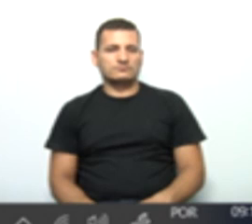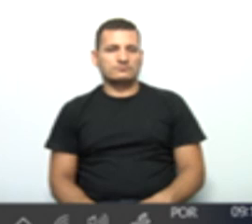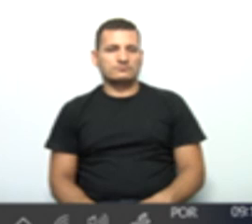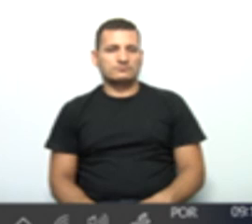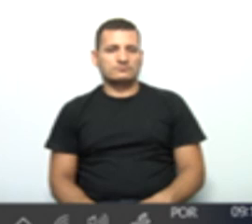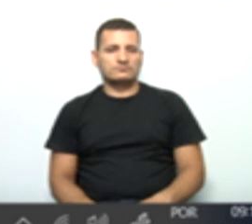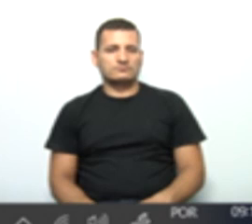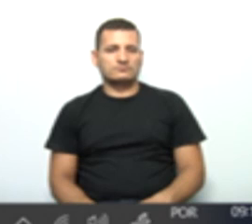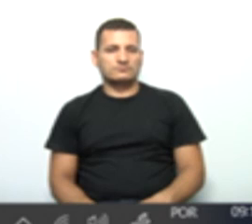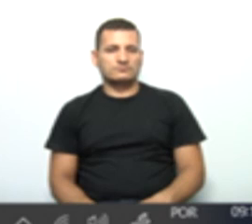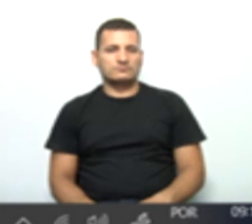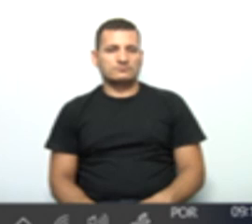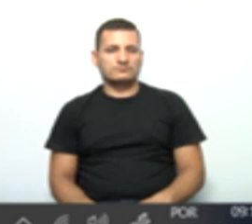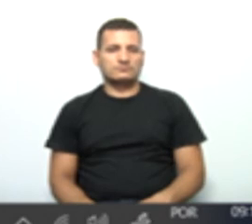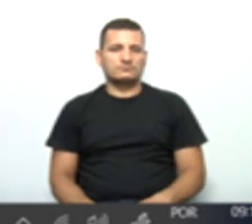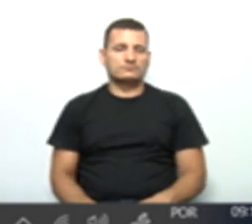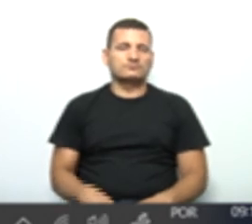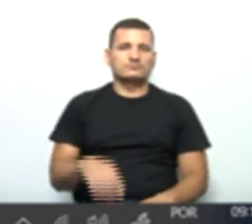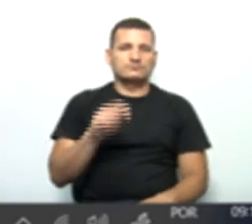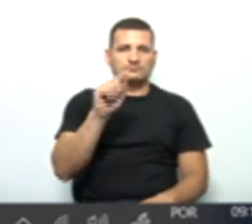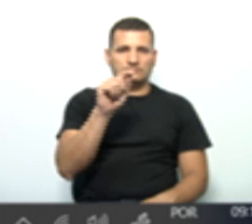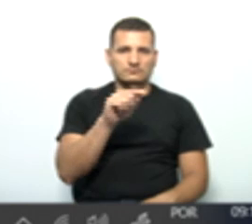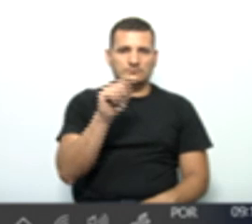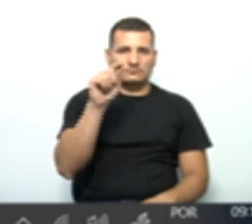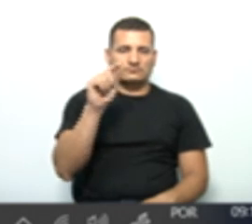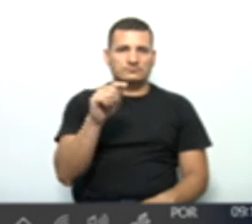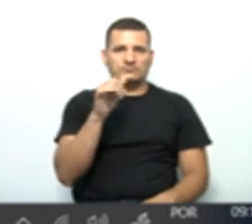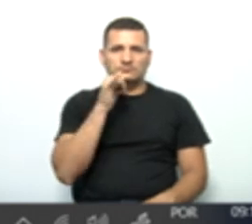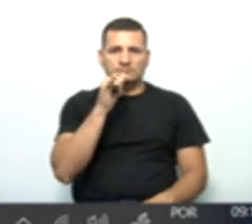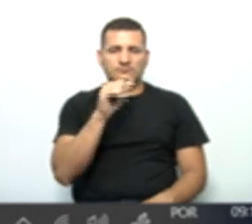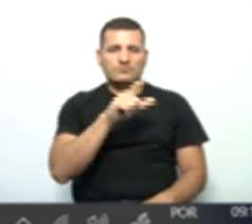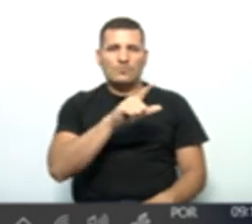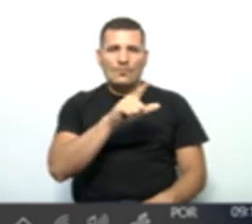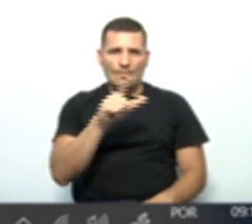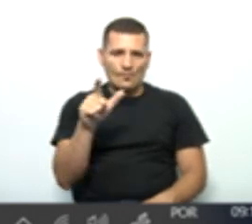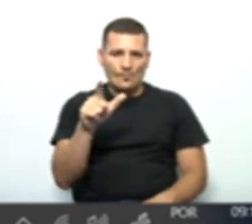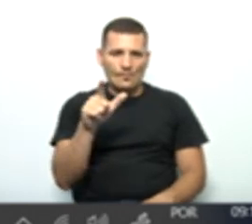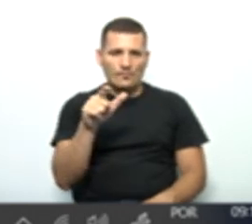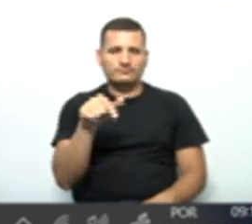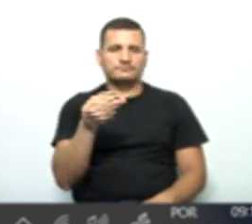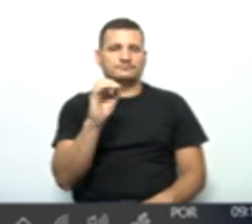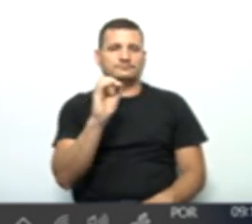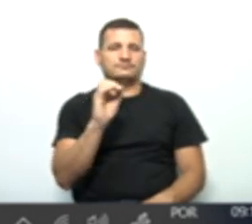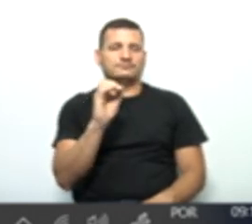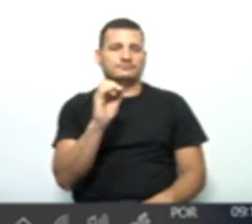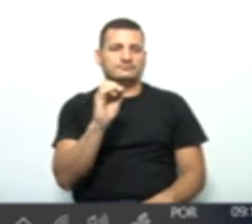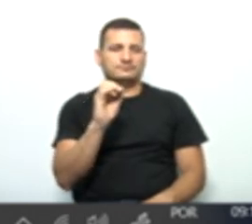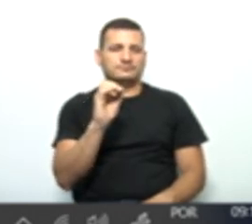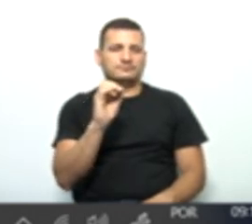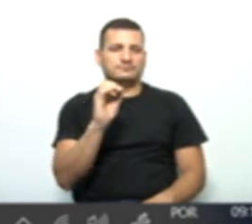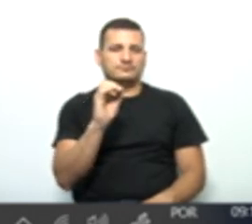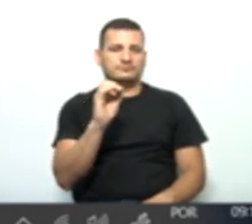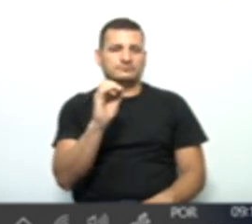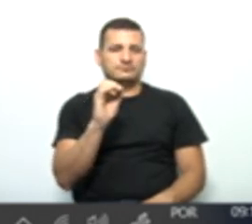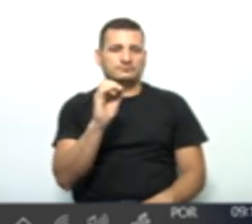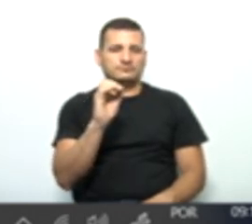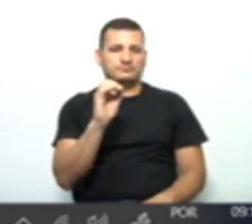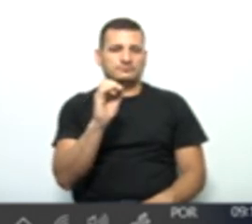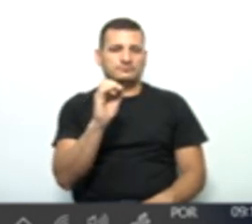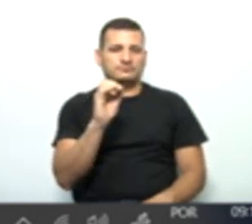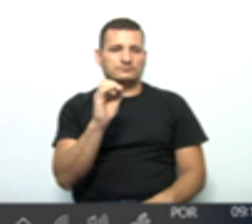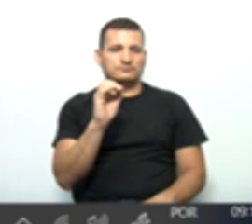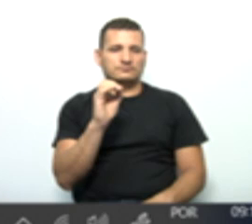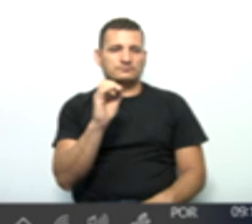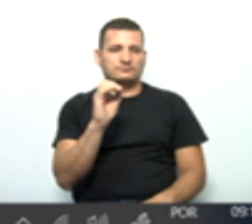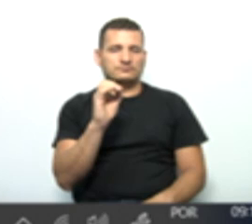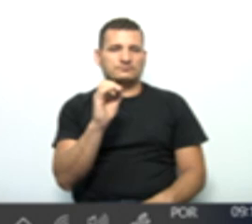o 2. Aqui, se eu não colocar nada, aqui ele vai ser 0, né? Se eu não colocar nada, ele vai ser 0. E se eu